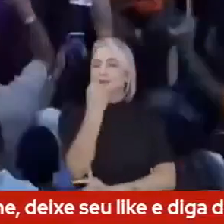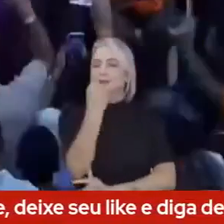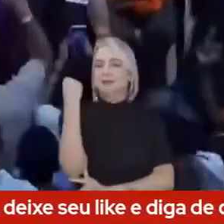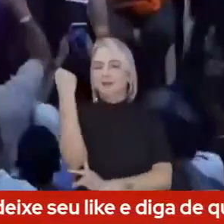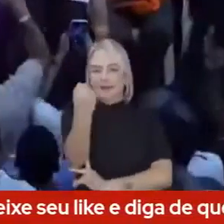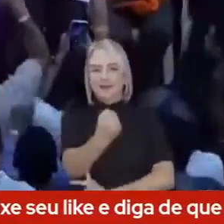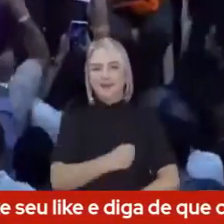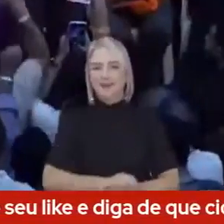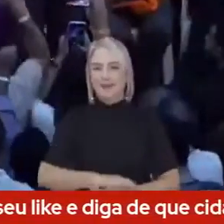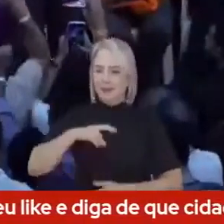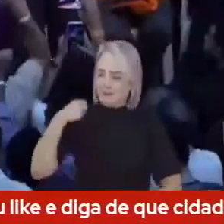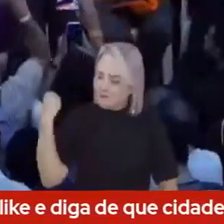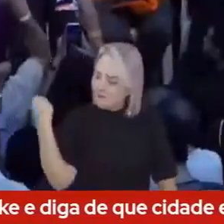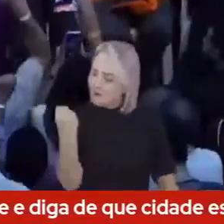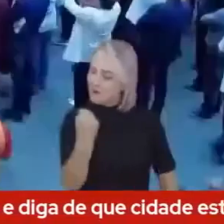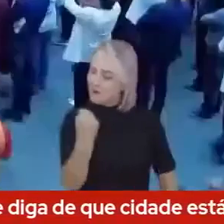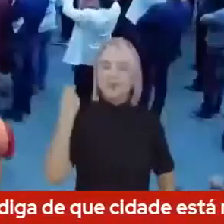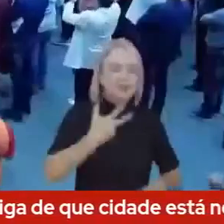Vitória!